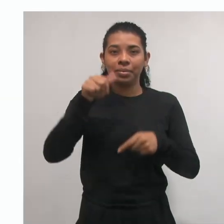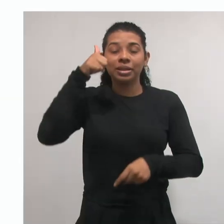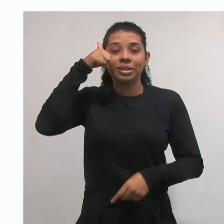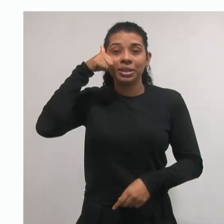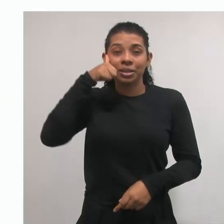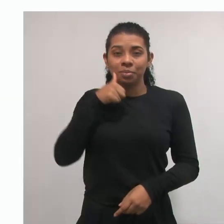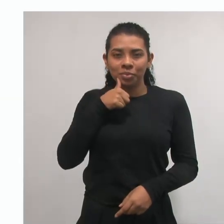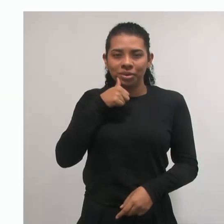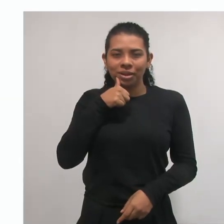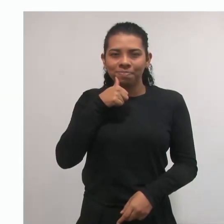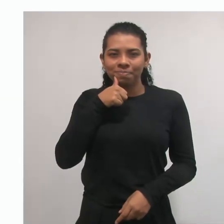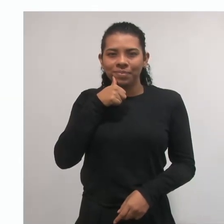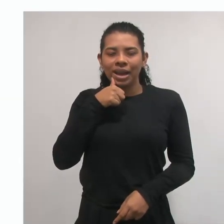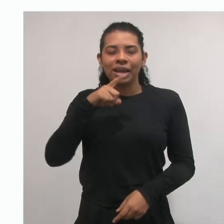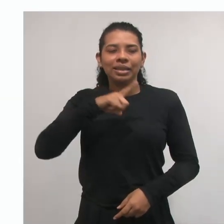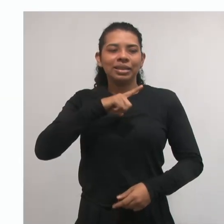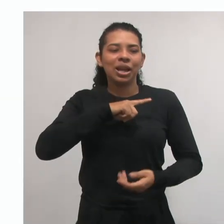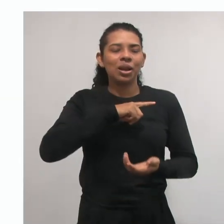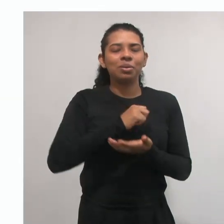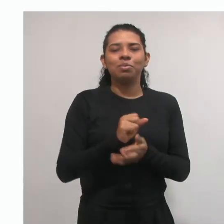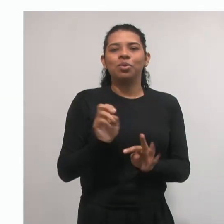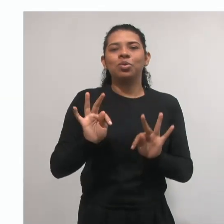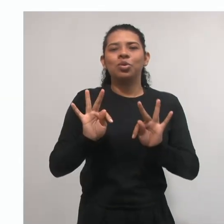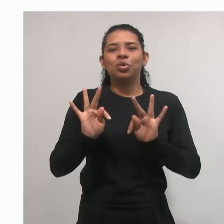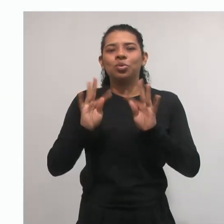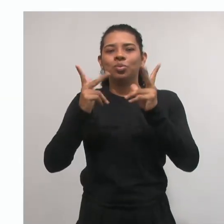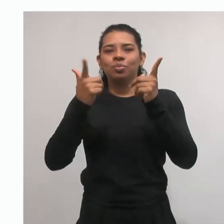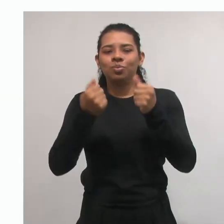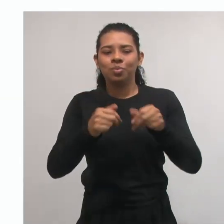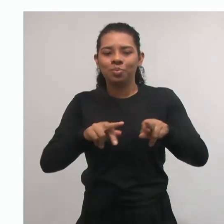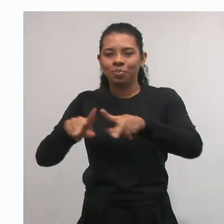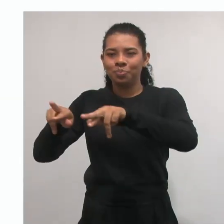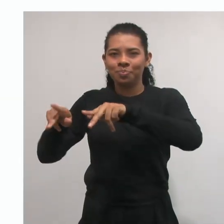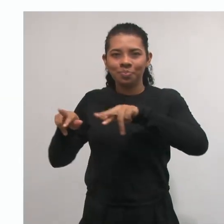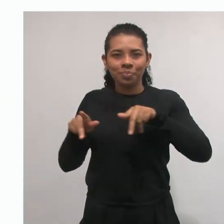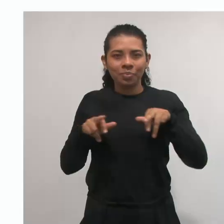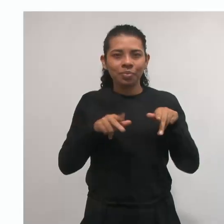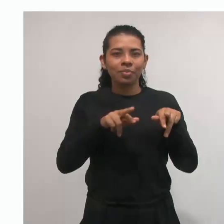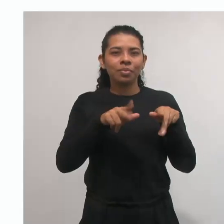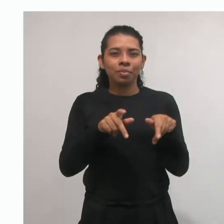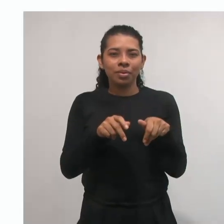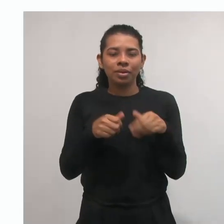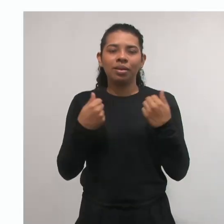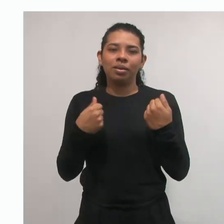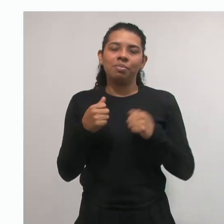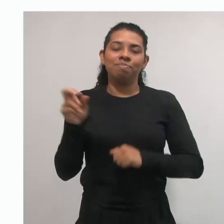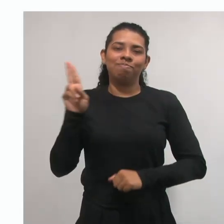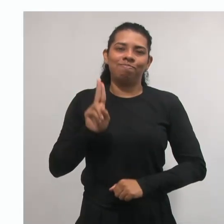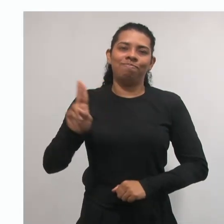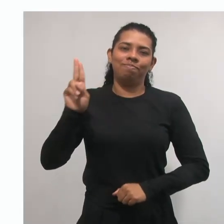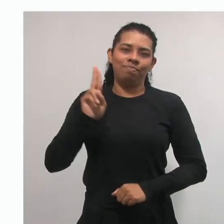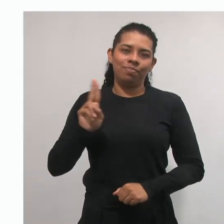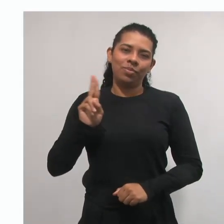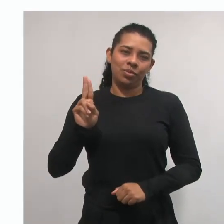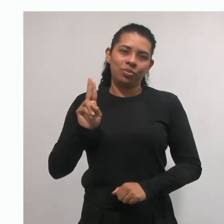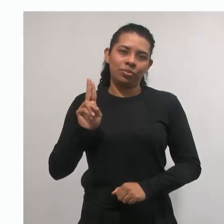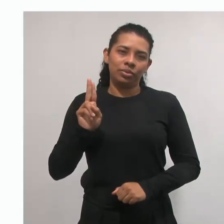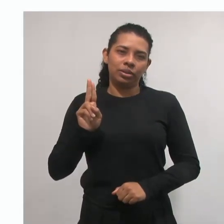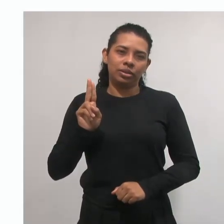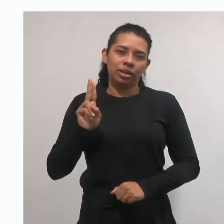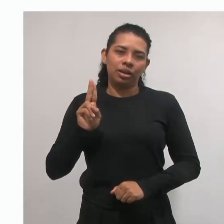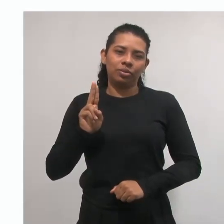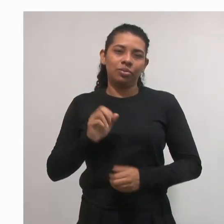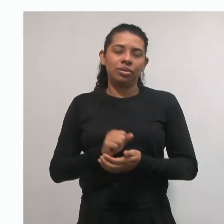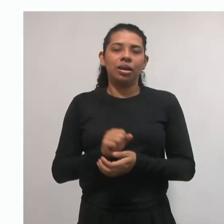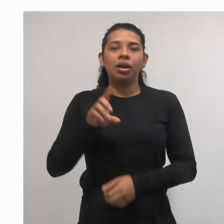indígena. Então, a gente tem aí uma sobreposição da questão da raça, da classe, que são usados aí